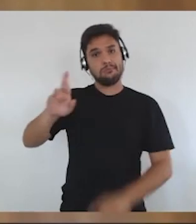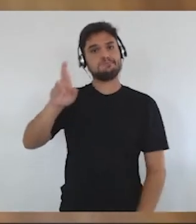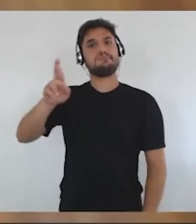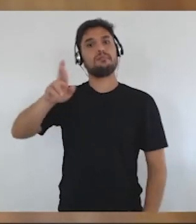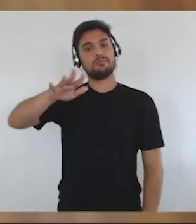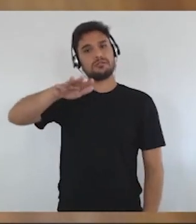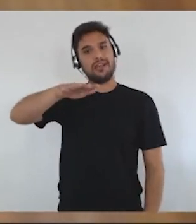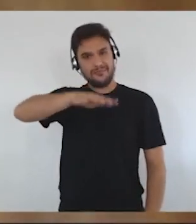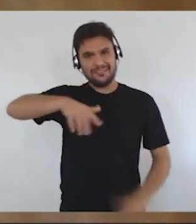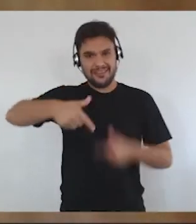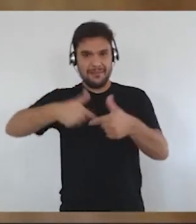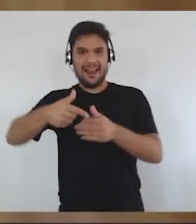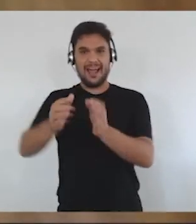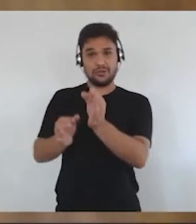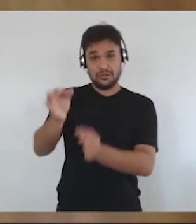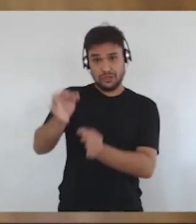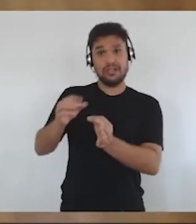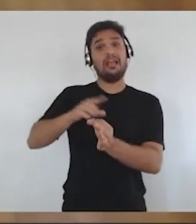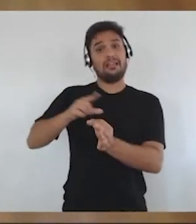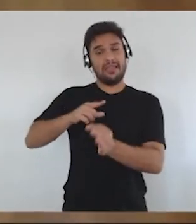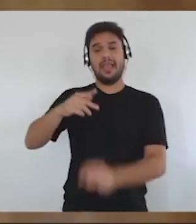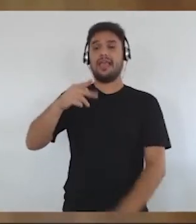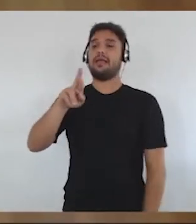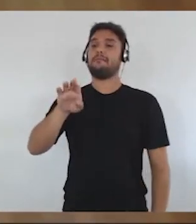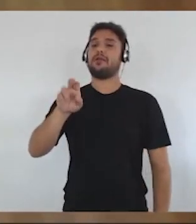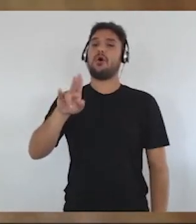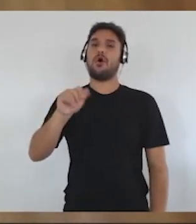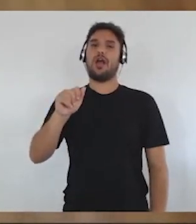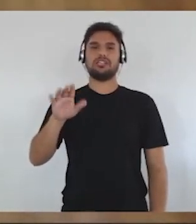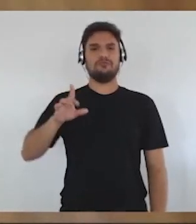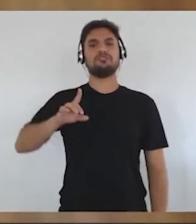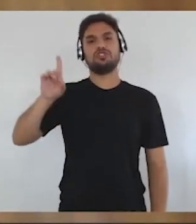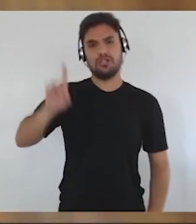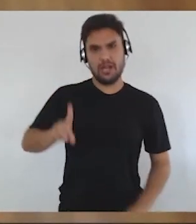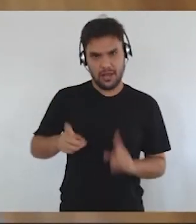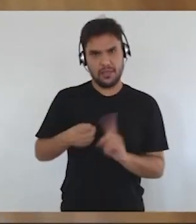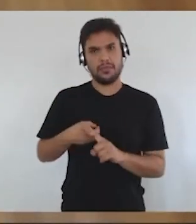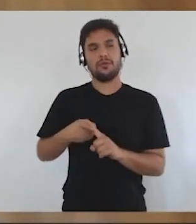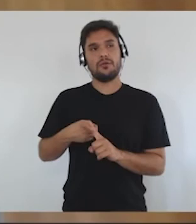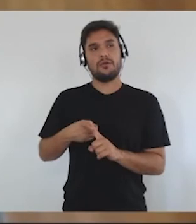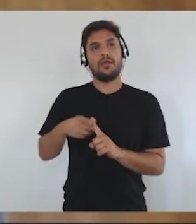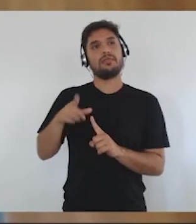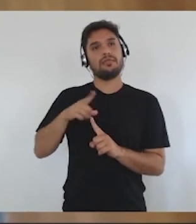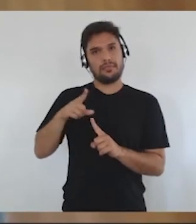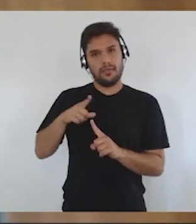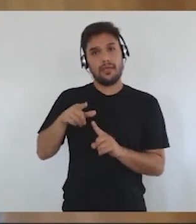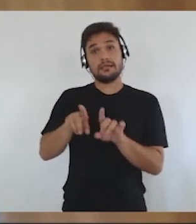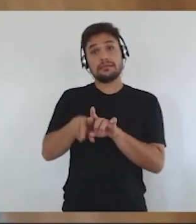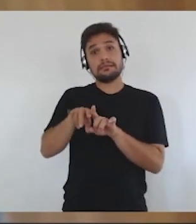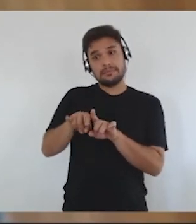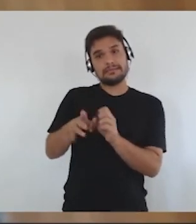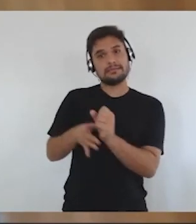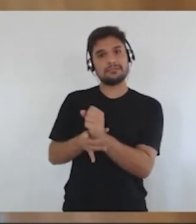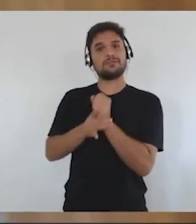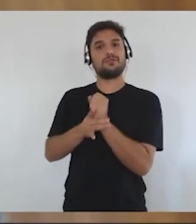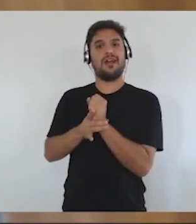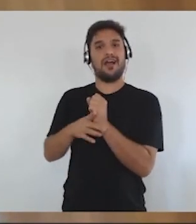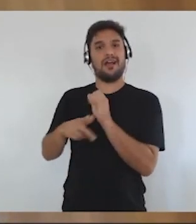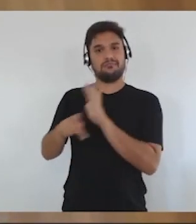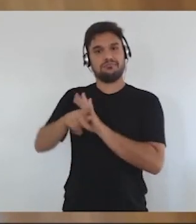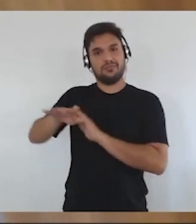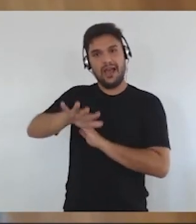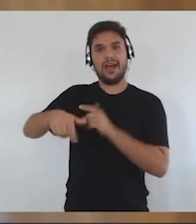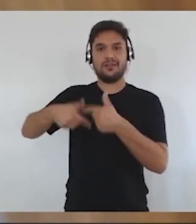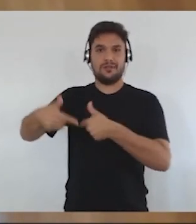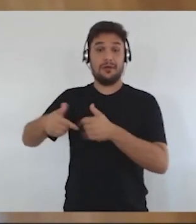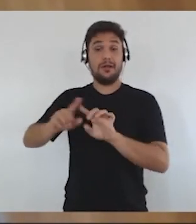nome do Estado, eles têm prerrogativas e eles têm direitos e têm, obviamente, que serem preservados na atuação.